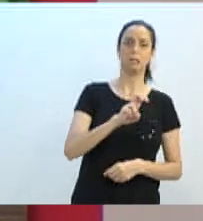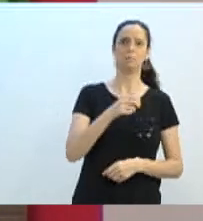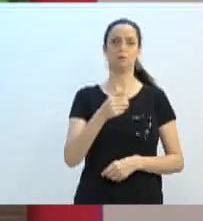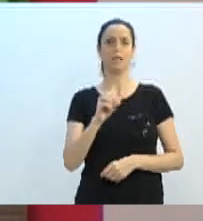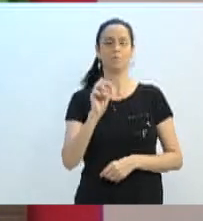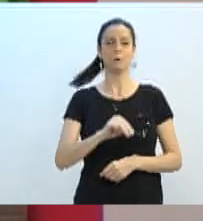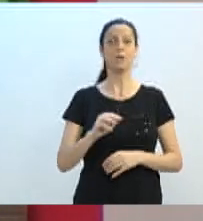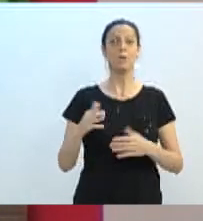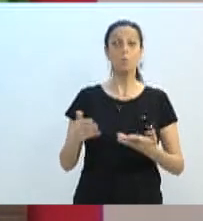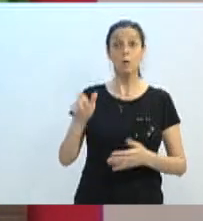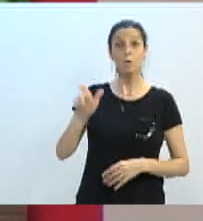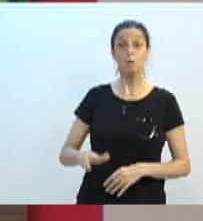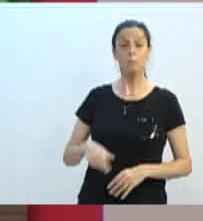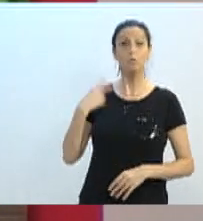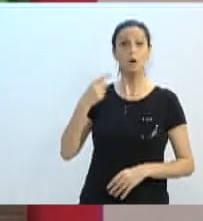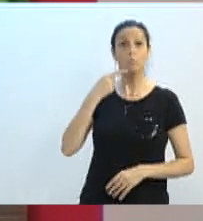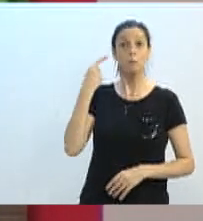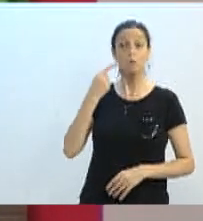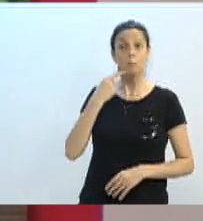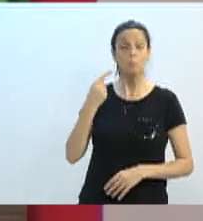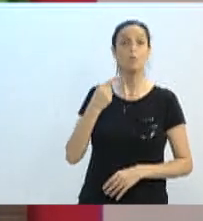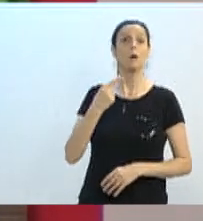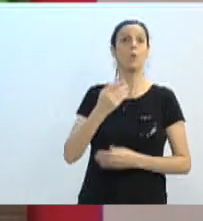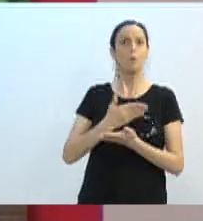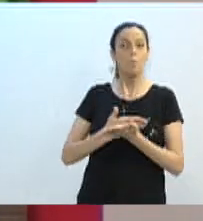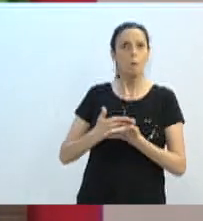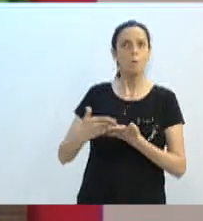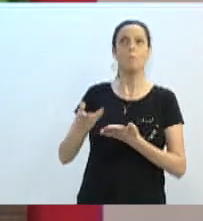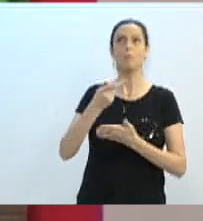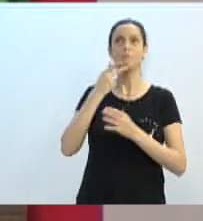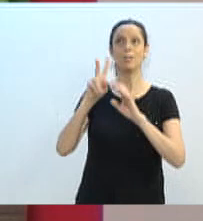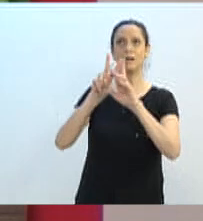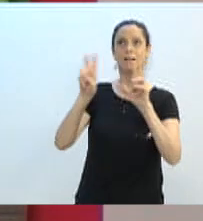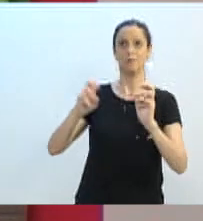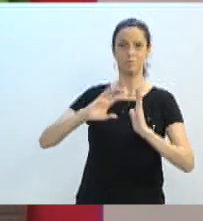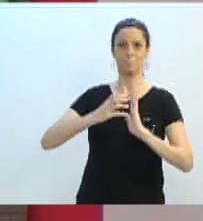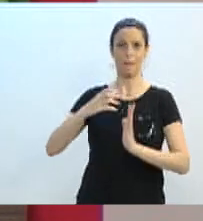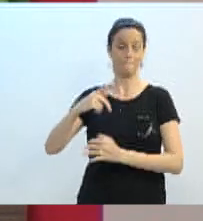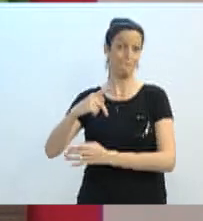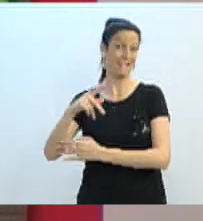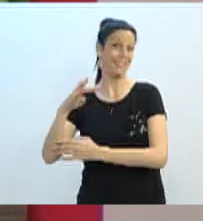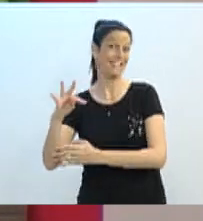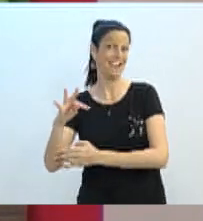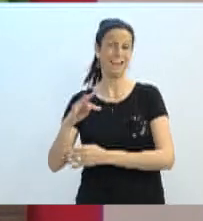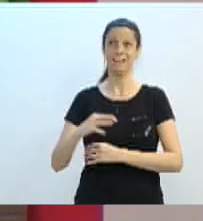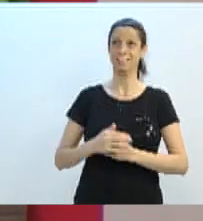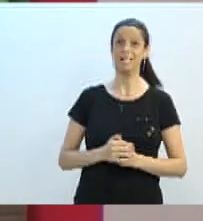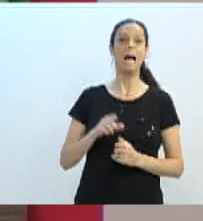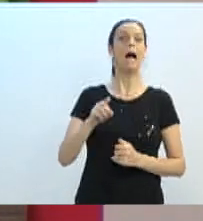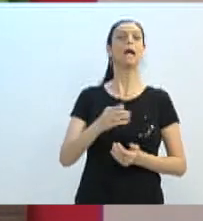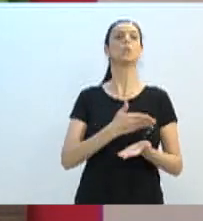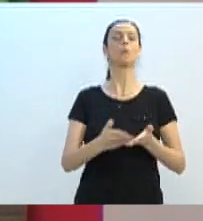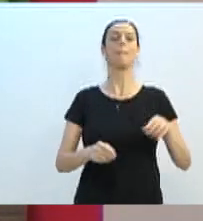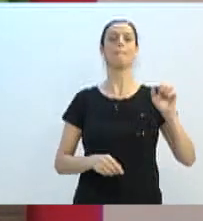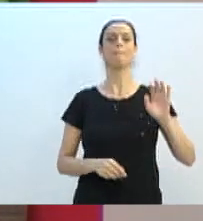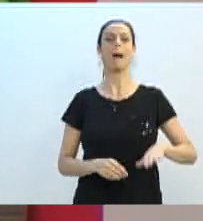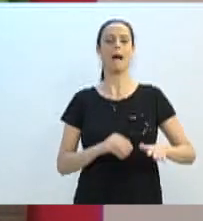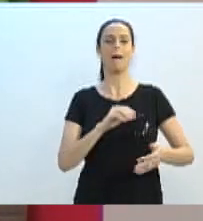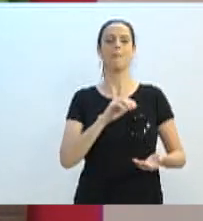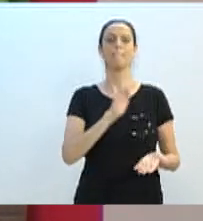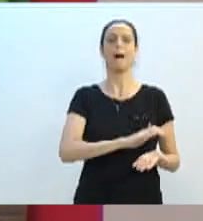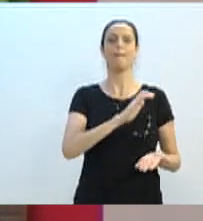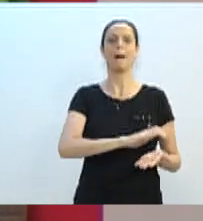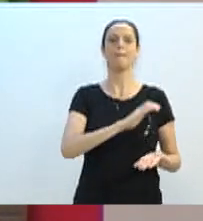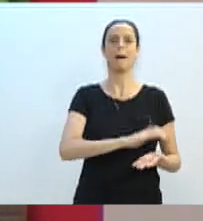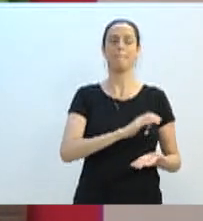Marcelo, quando estava falando aqui, quando começou a mencionar o PT, né, essa sigla, aí o senhor começou a tocar a sinetinha. Então, assim,